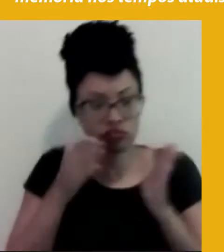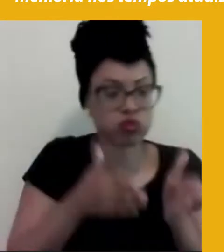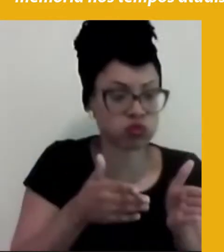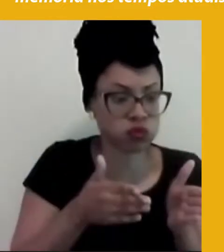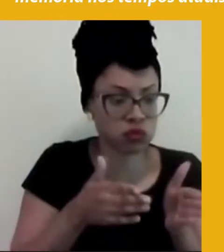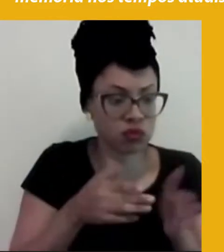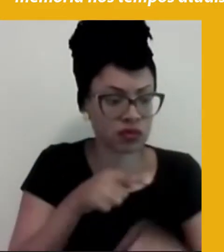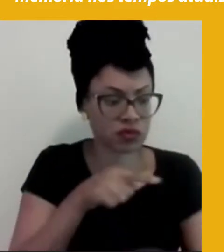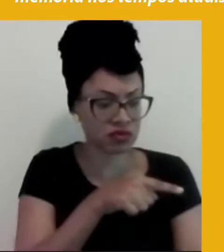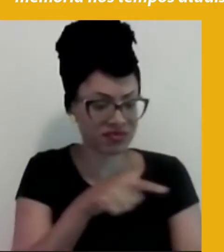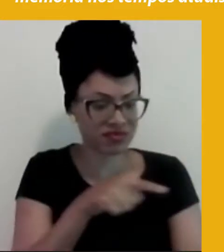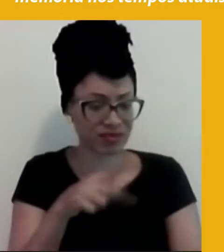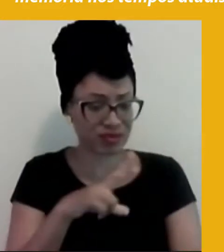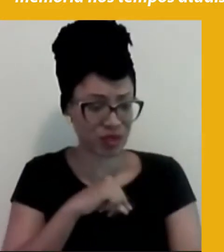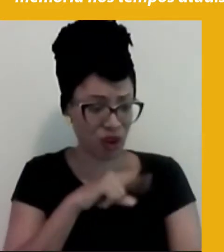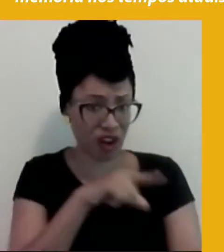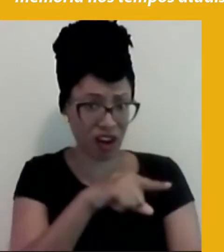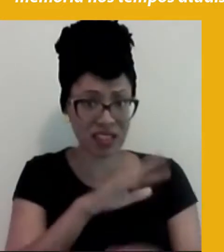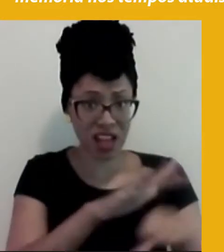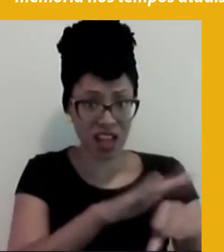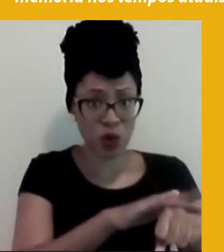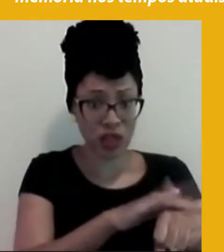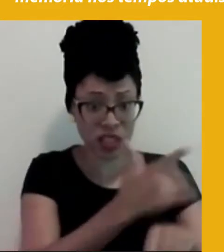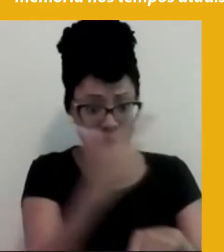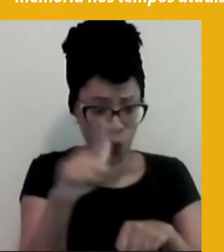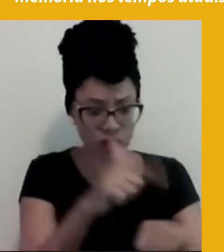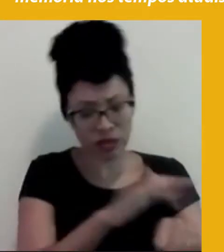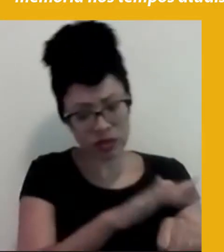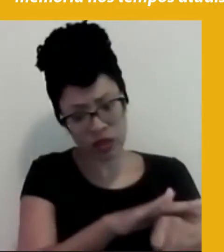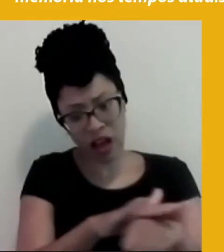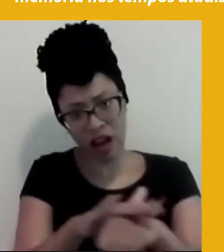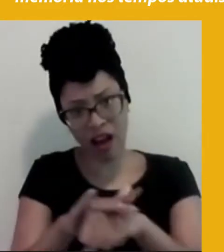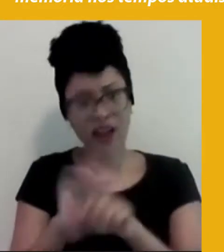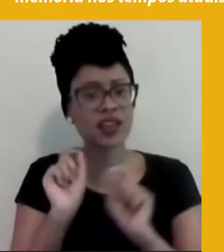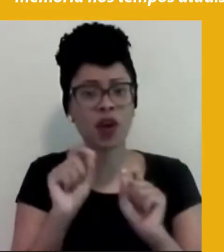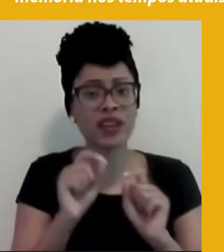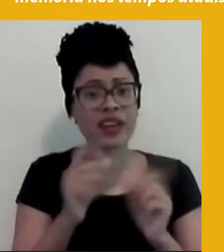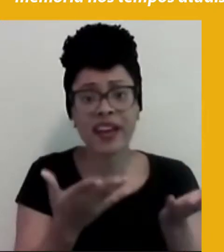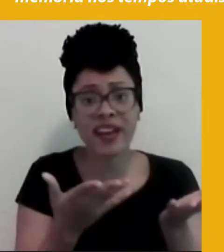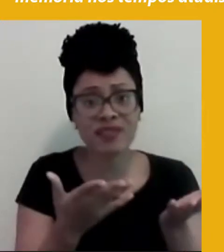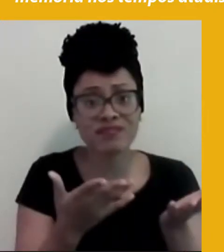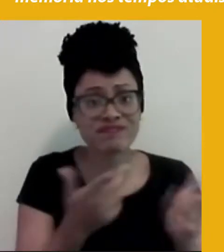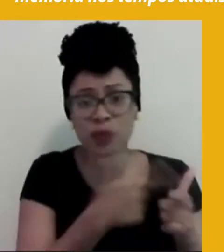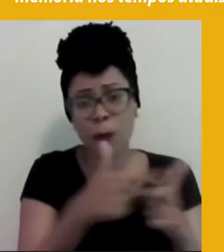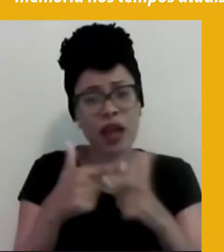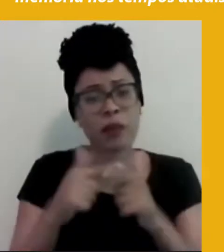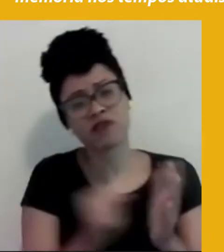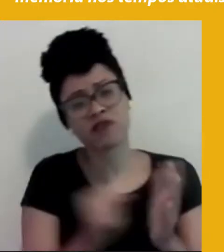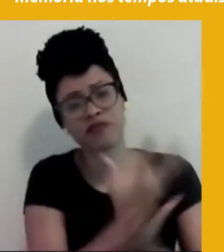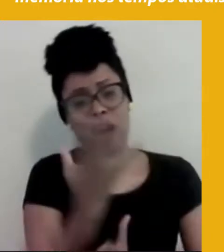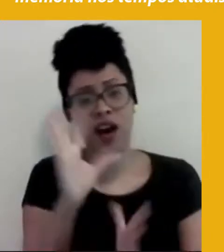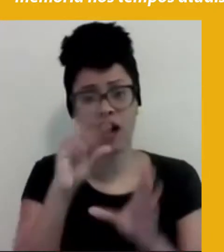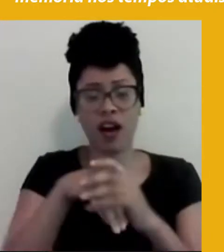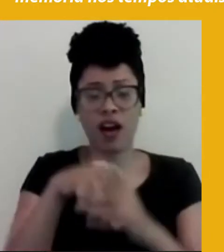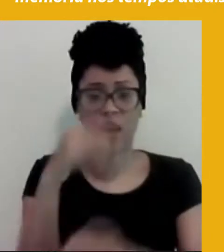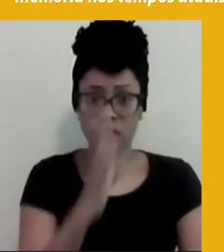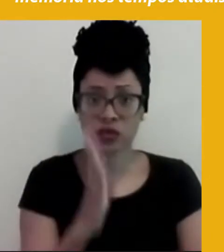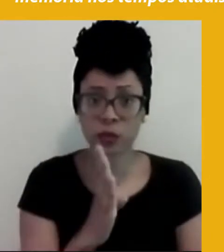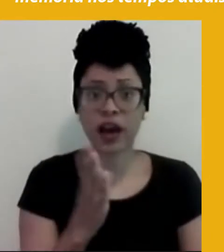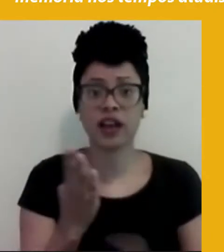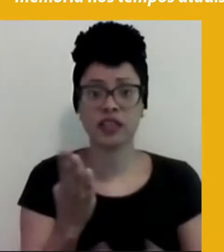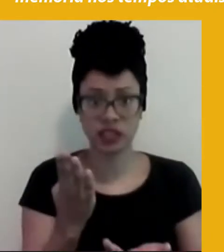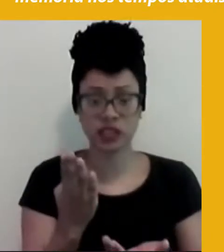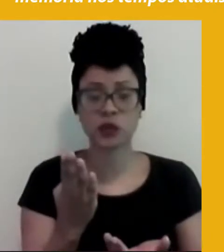entre nós. E é muito curioso em relação à memória, porque é claro que falta, e esse é um papel que os museus